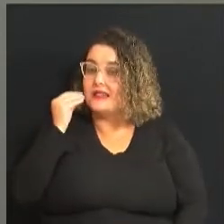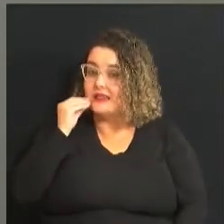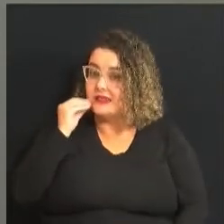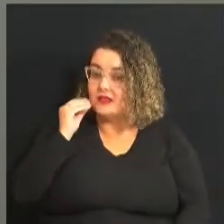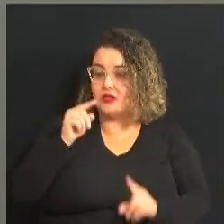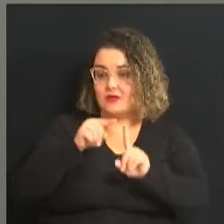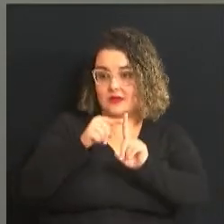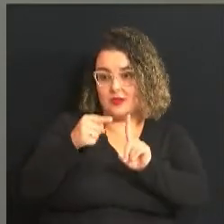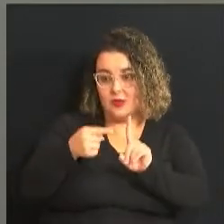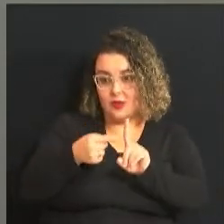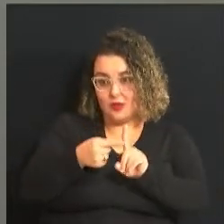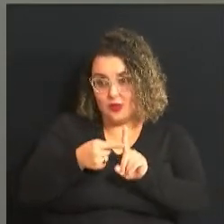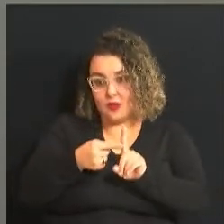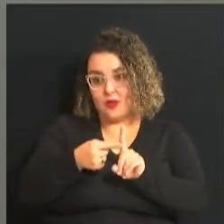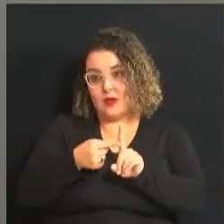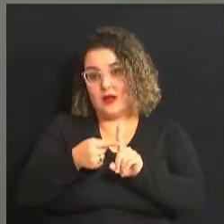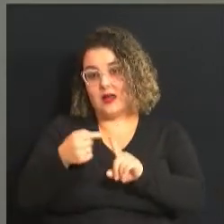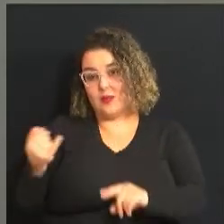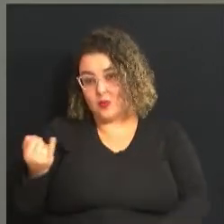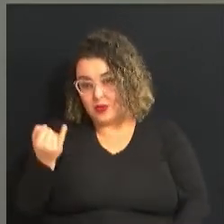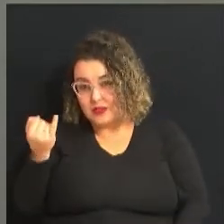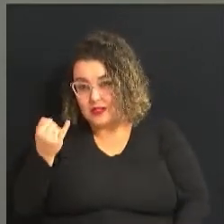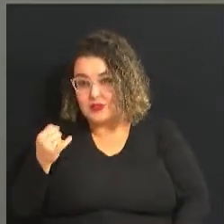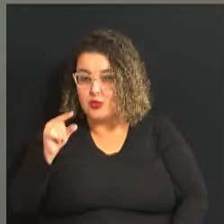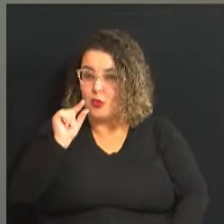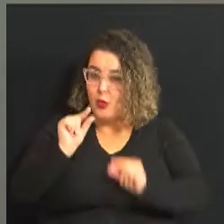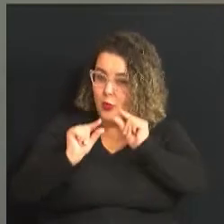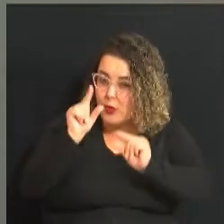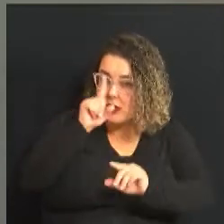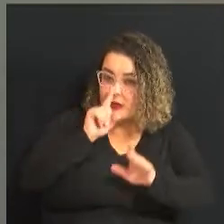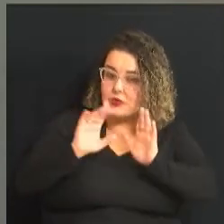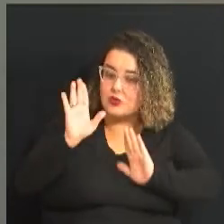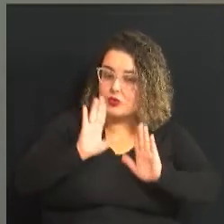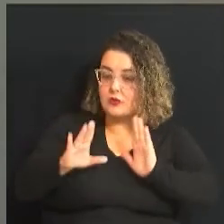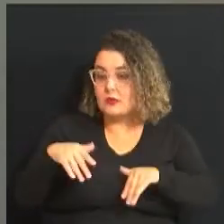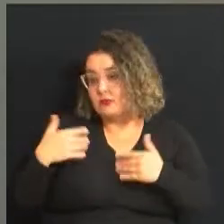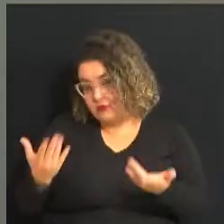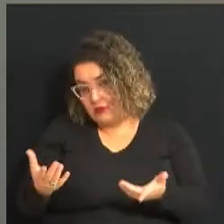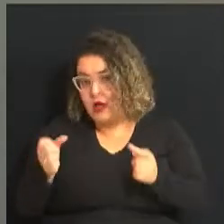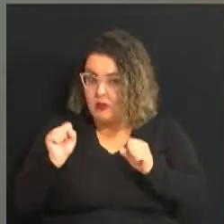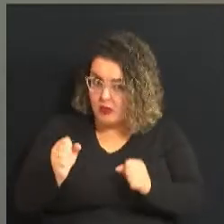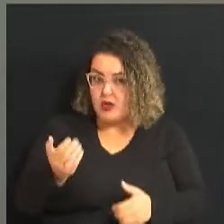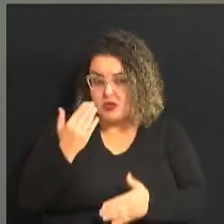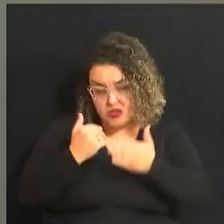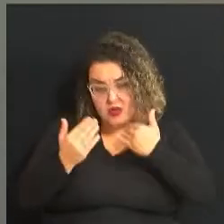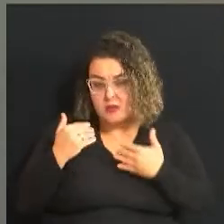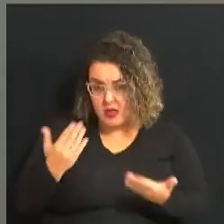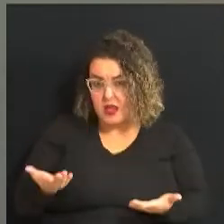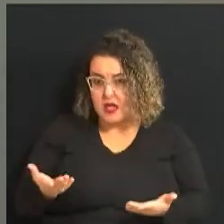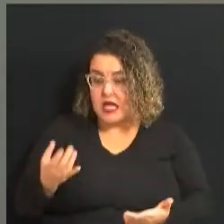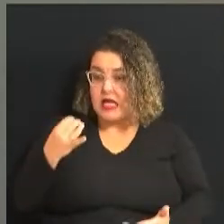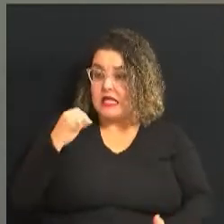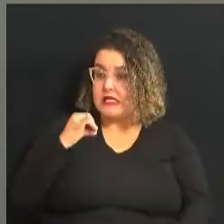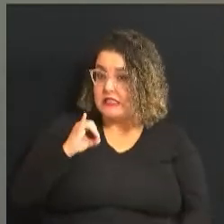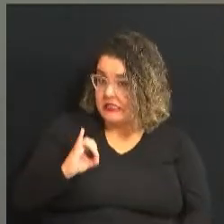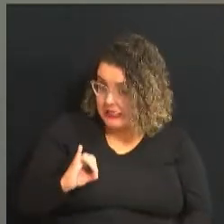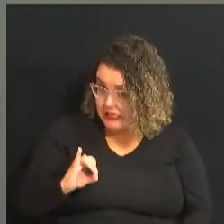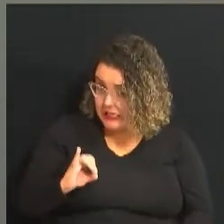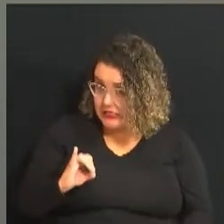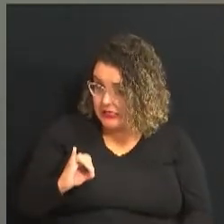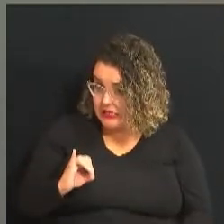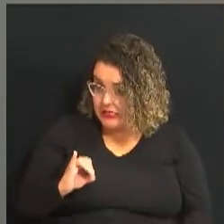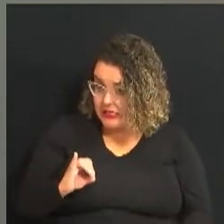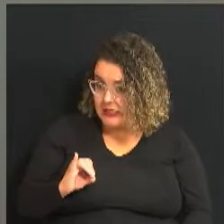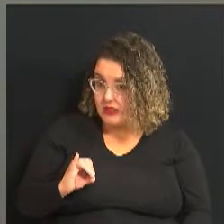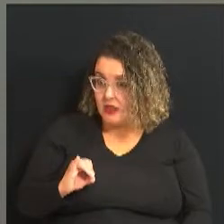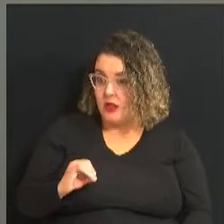gravidez, é importante tomar um pouquinho de cuidado, mas ainda assim pode fazer uso. Agora, se você for